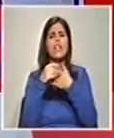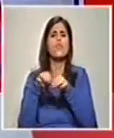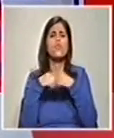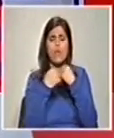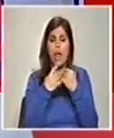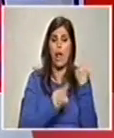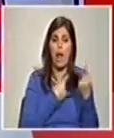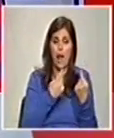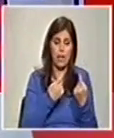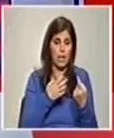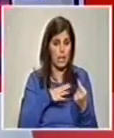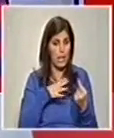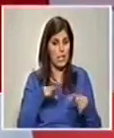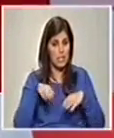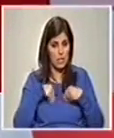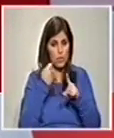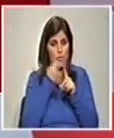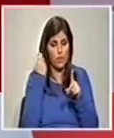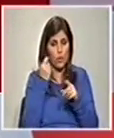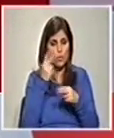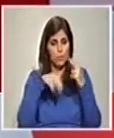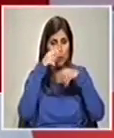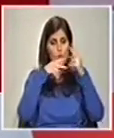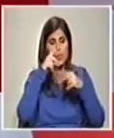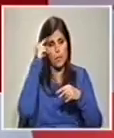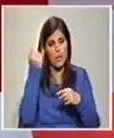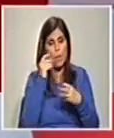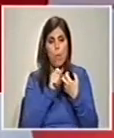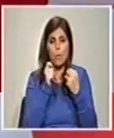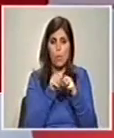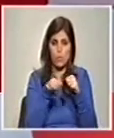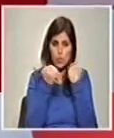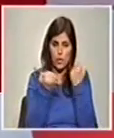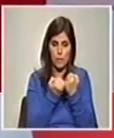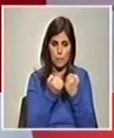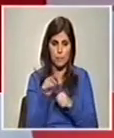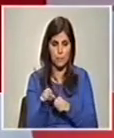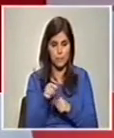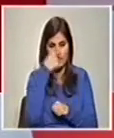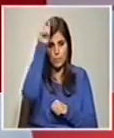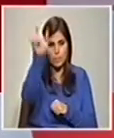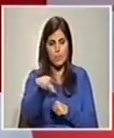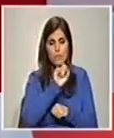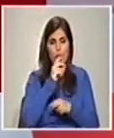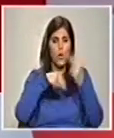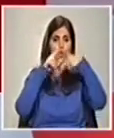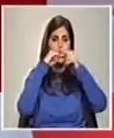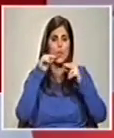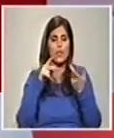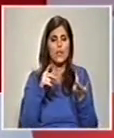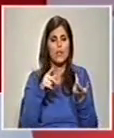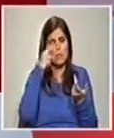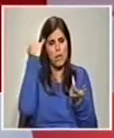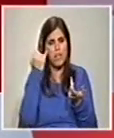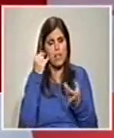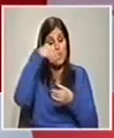que abraça o desafio de construir uma solução para um problema social. E essa pessoa pode construir uma solução estando dentro de uma